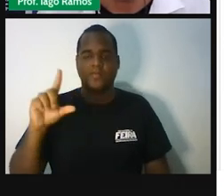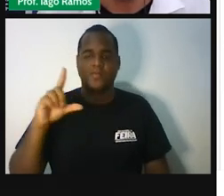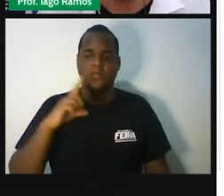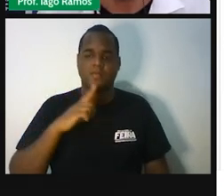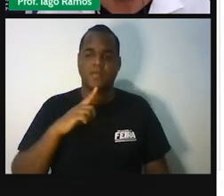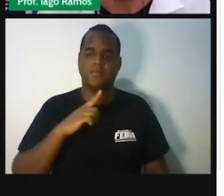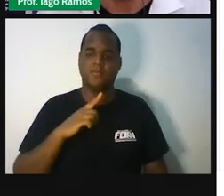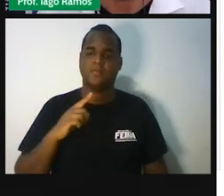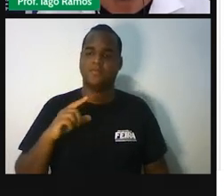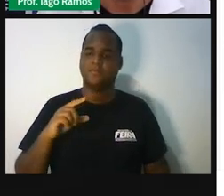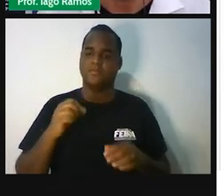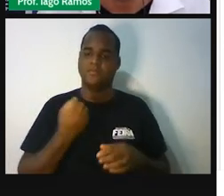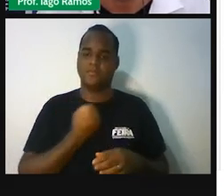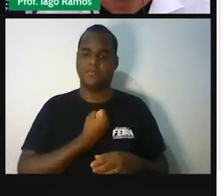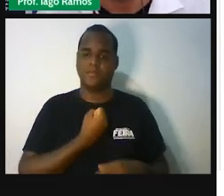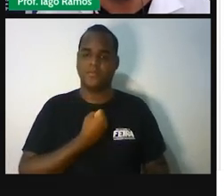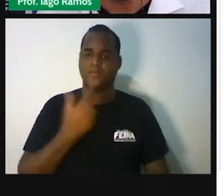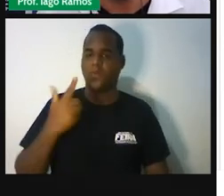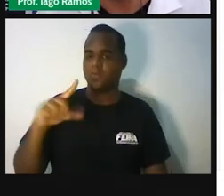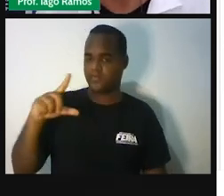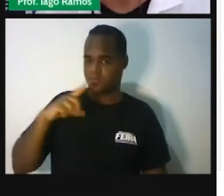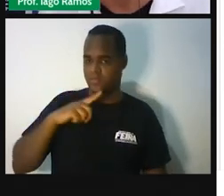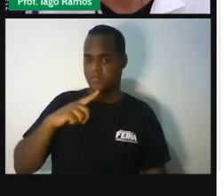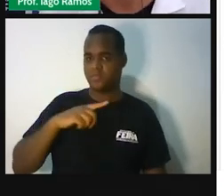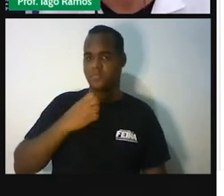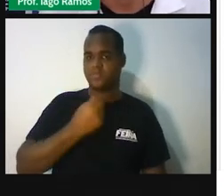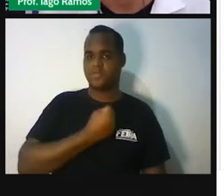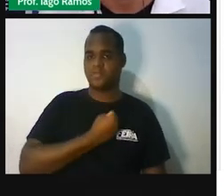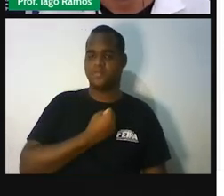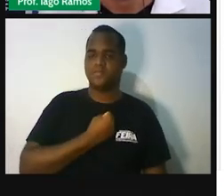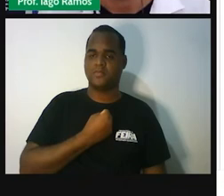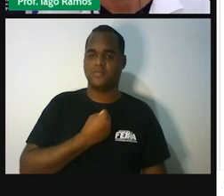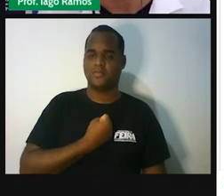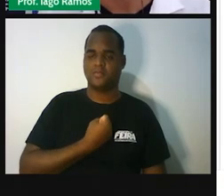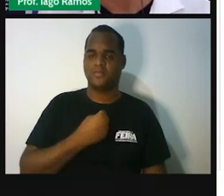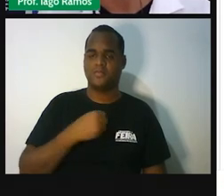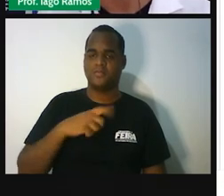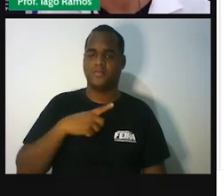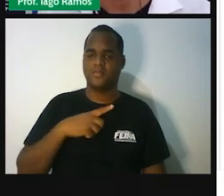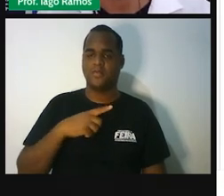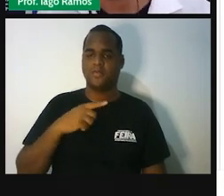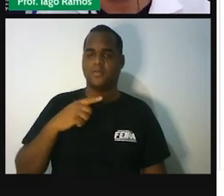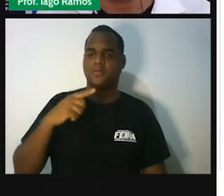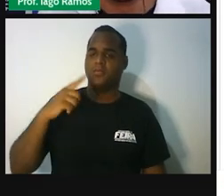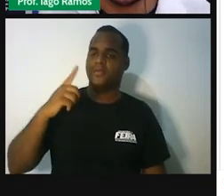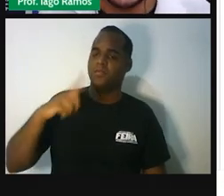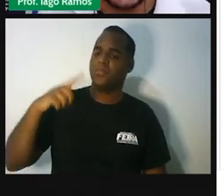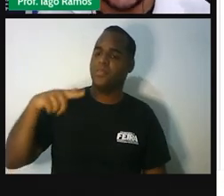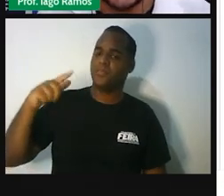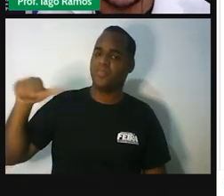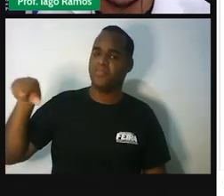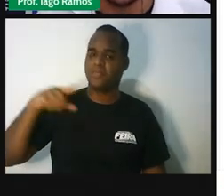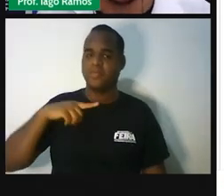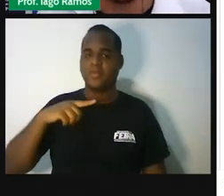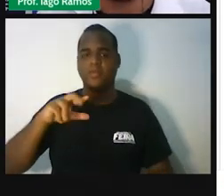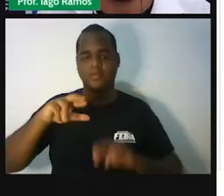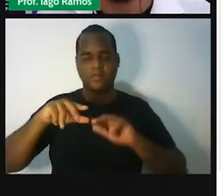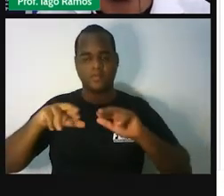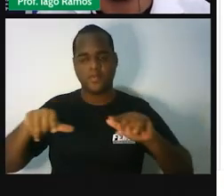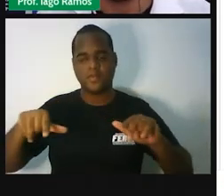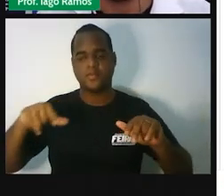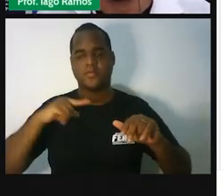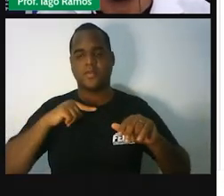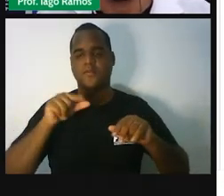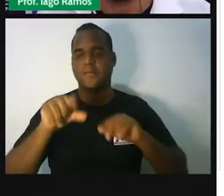outro número e outro número, né? Então, para cada um desses dois números, quantas opções existem